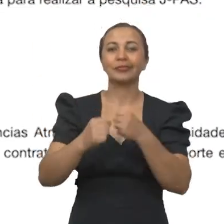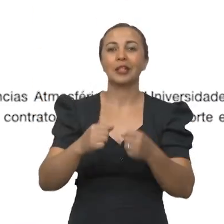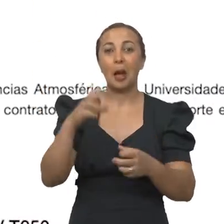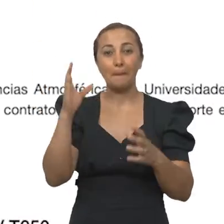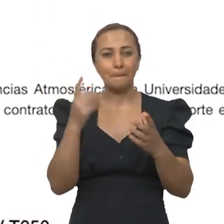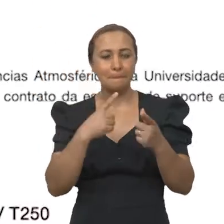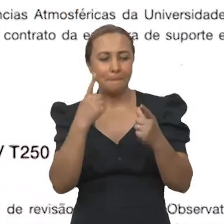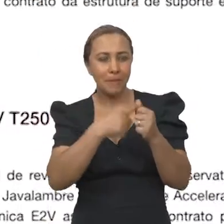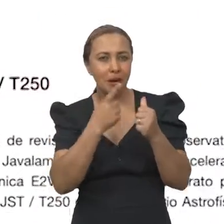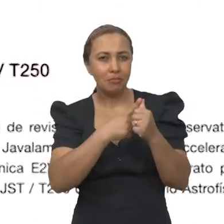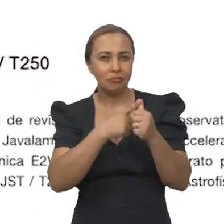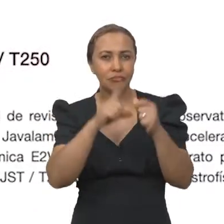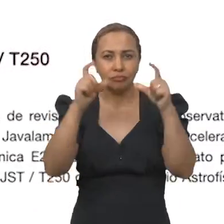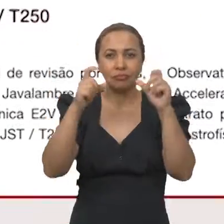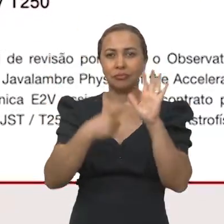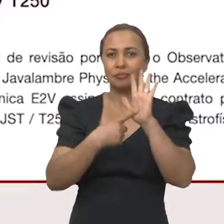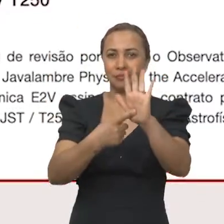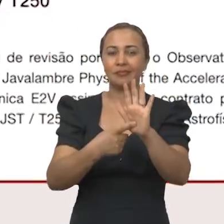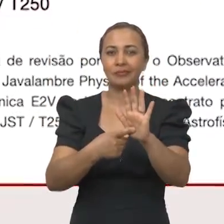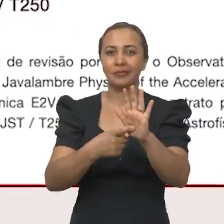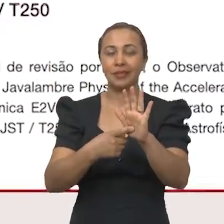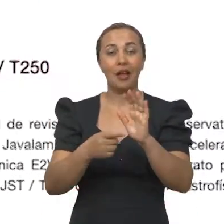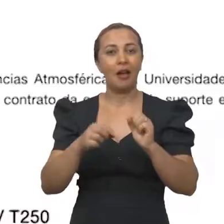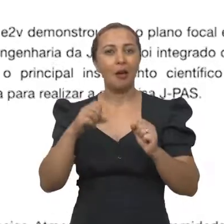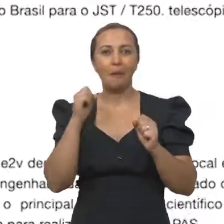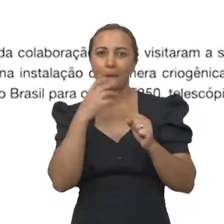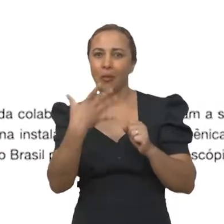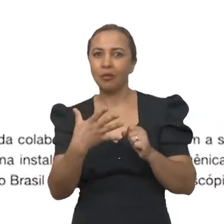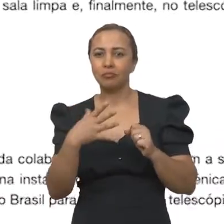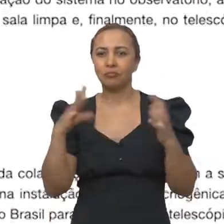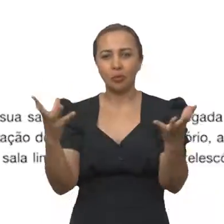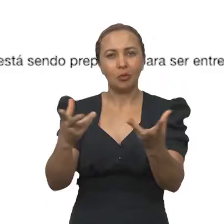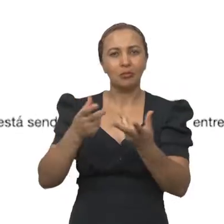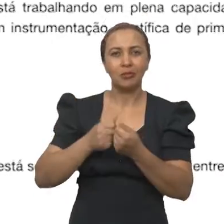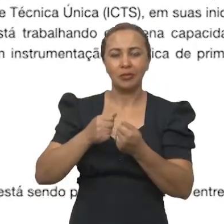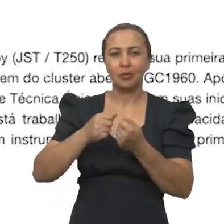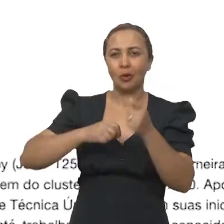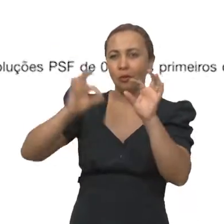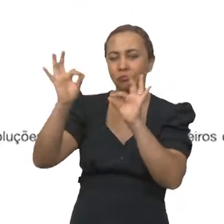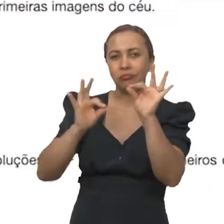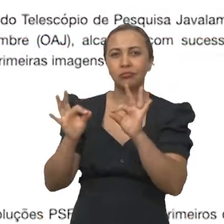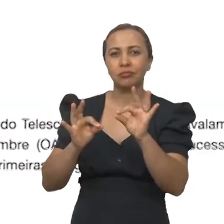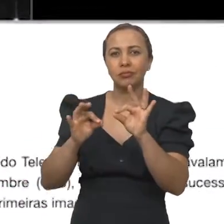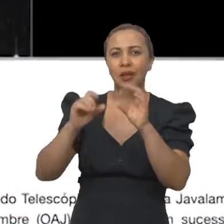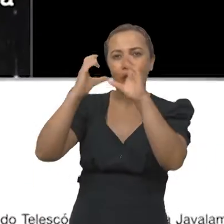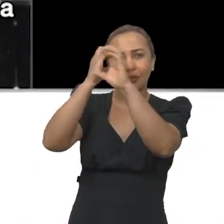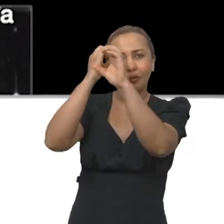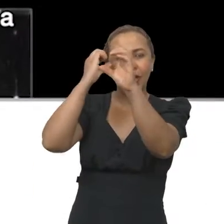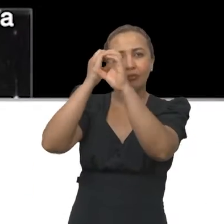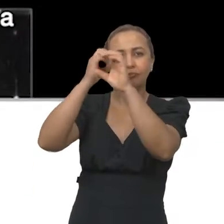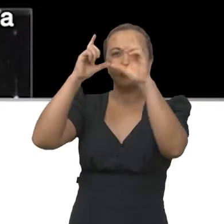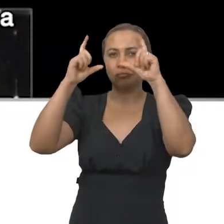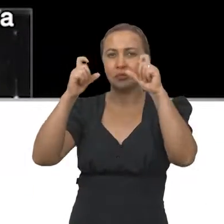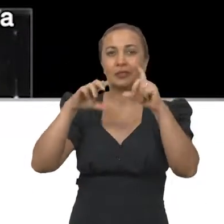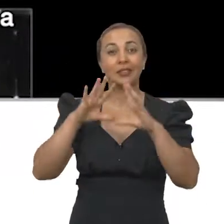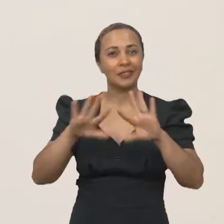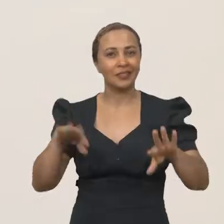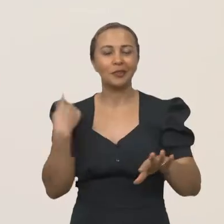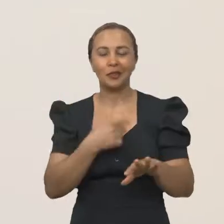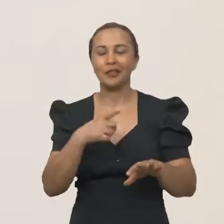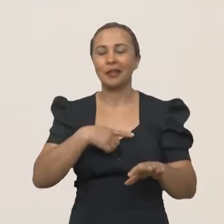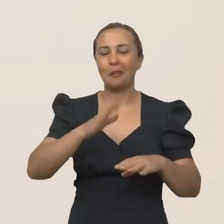primeira imagem divulgada é muito animadora, pois demonstra a qualidade do complexo e inovador arranjo telescópio-câmera. Com